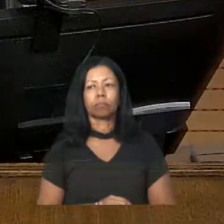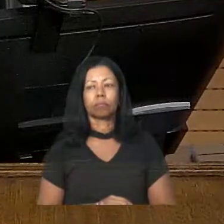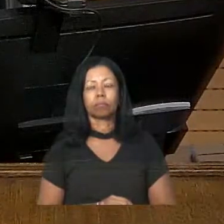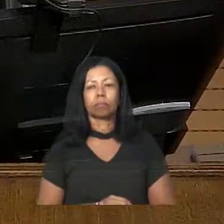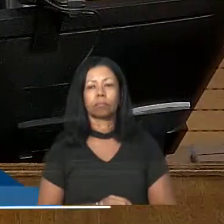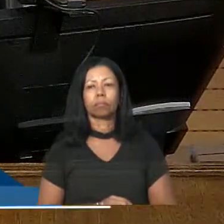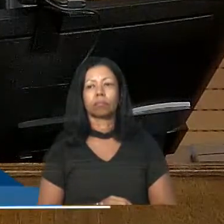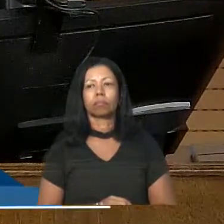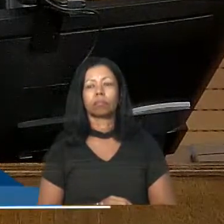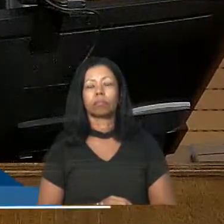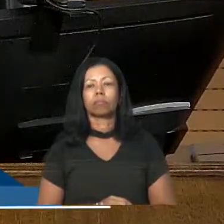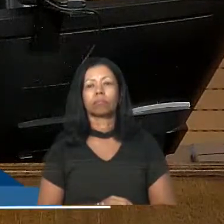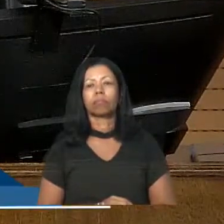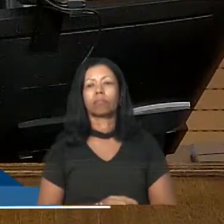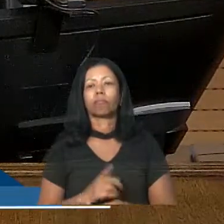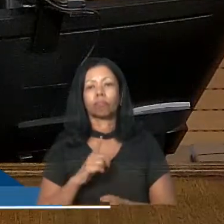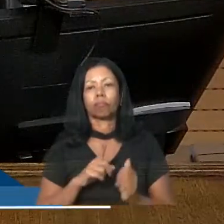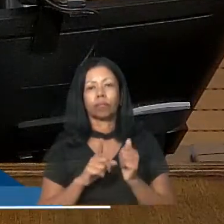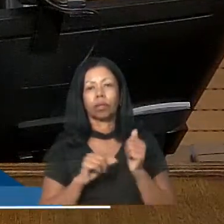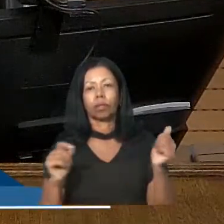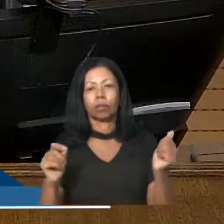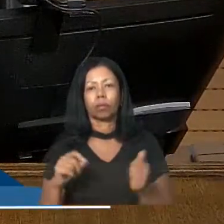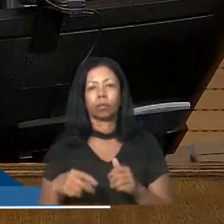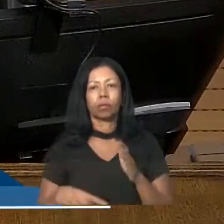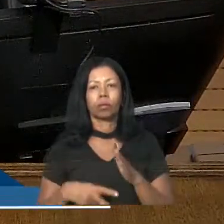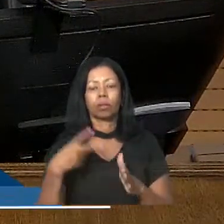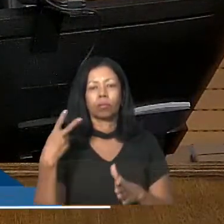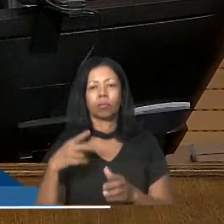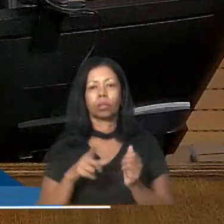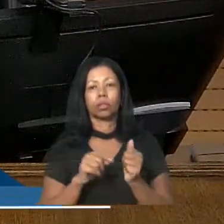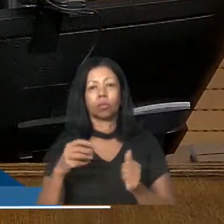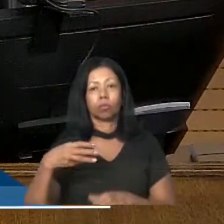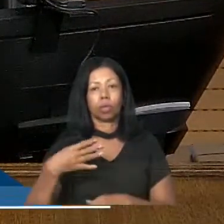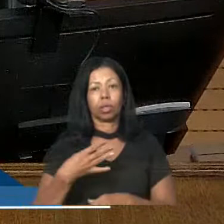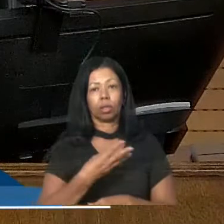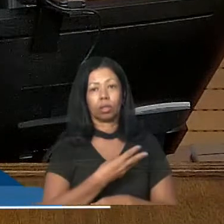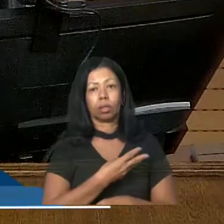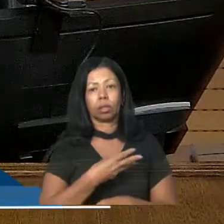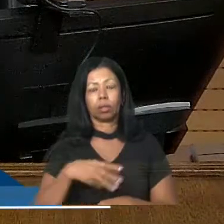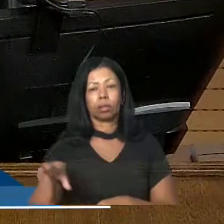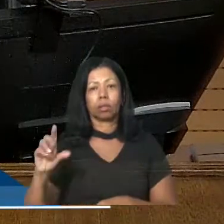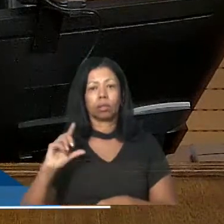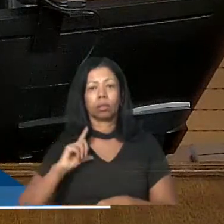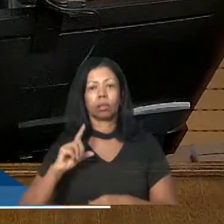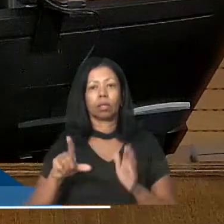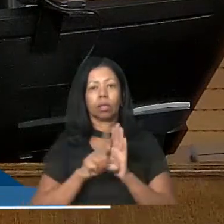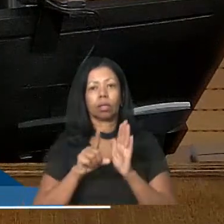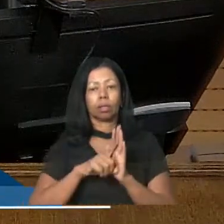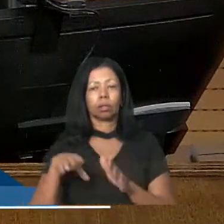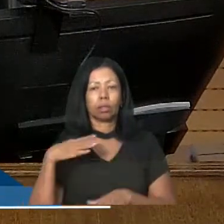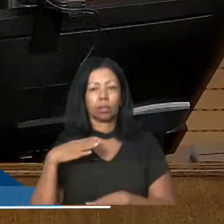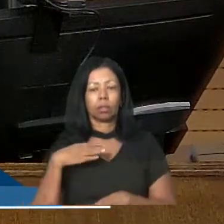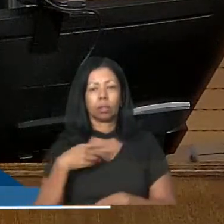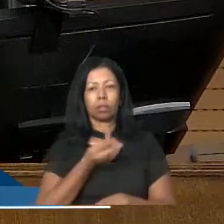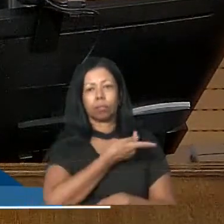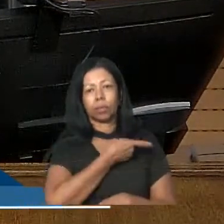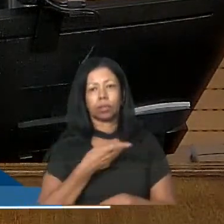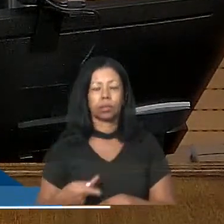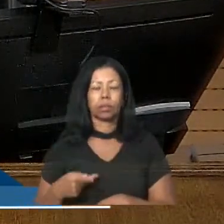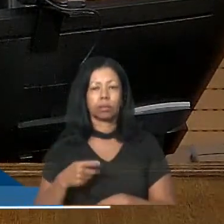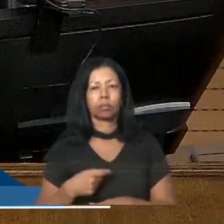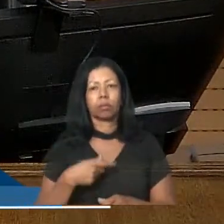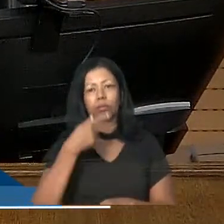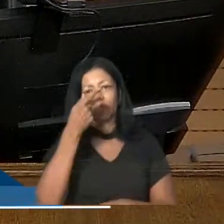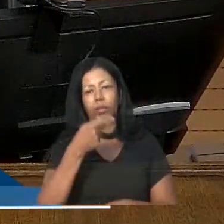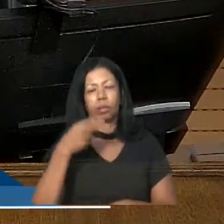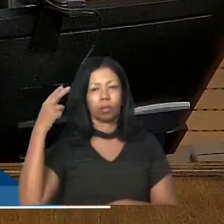Nos termos do parágrafo 2º do artigo 43 do regimento interno desta casa, esta presidência concede a palavra ao